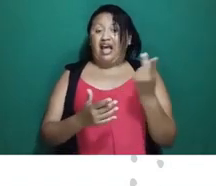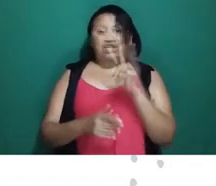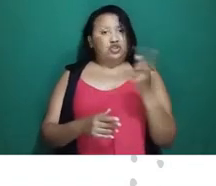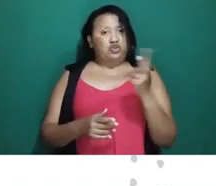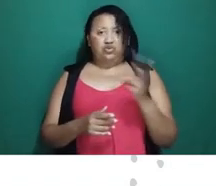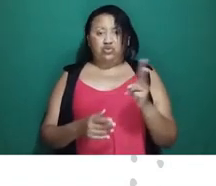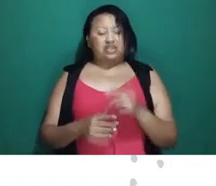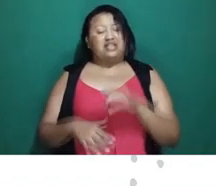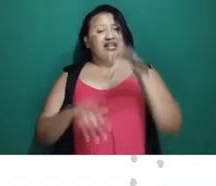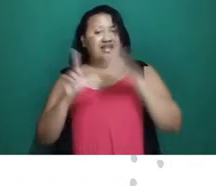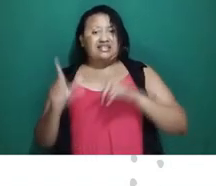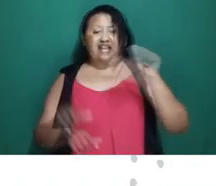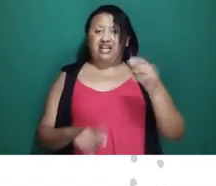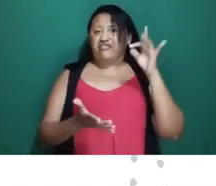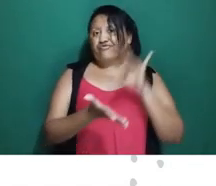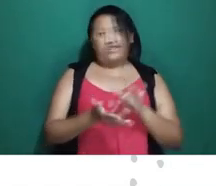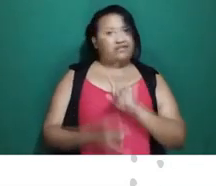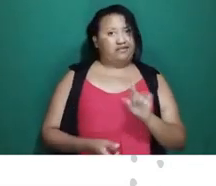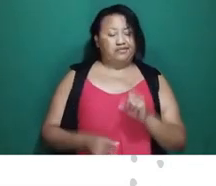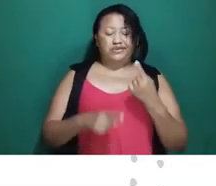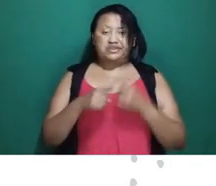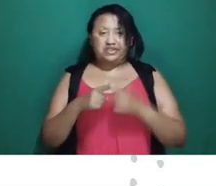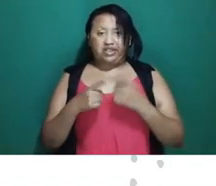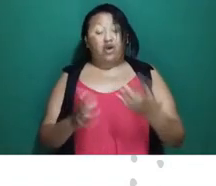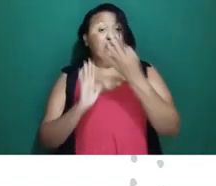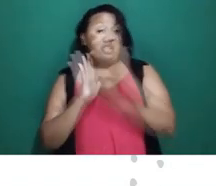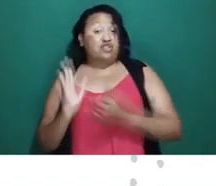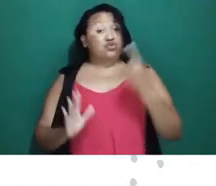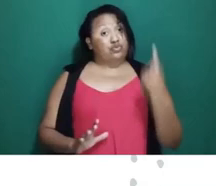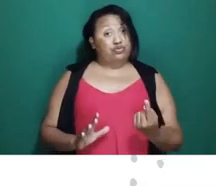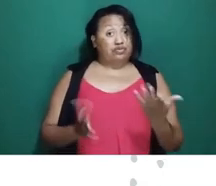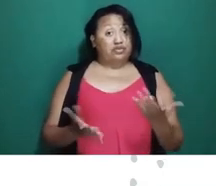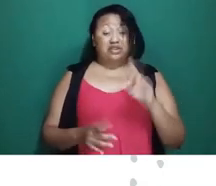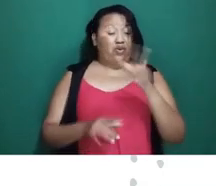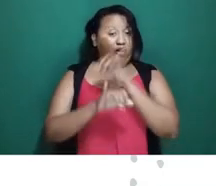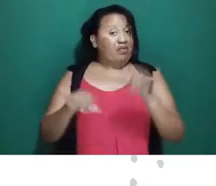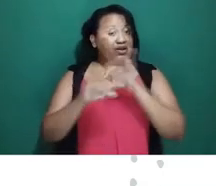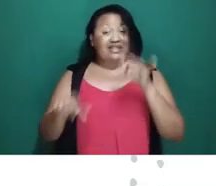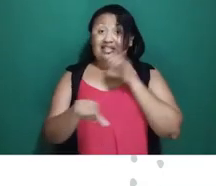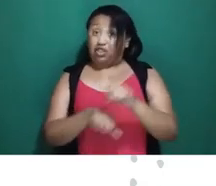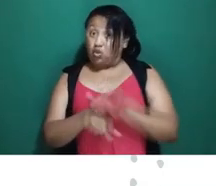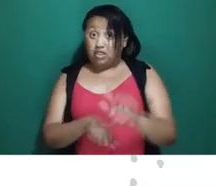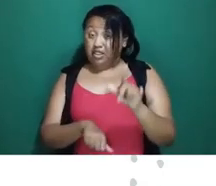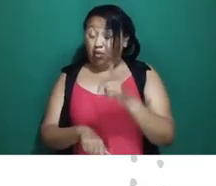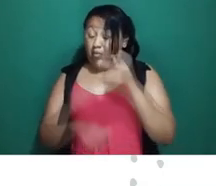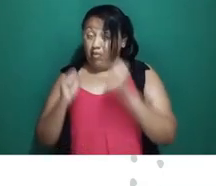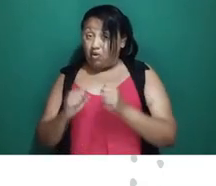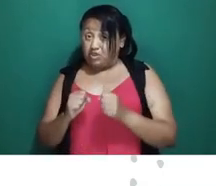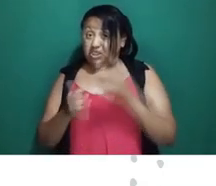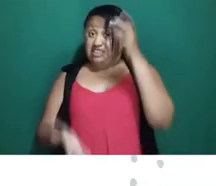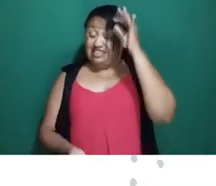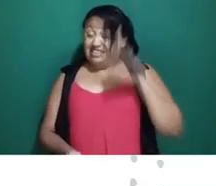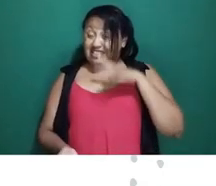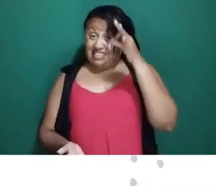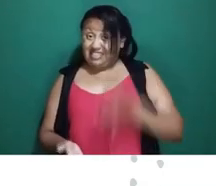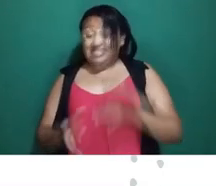partes da alternativa a é verdadeira porque o texto 1 não é uma propaganda enganosa a gente não pode afirmar que